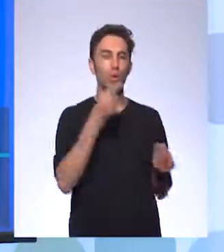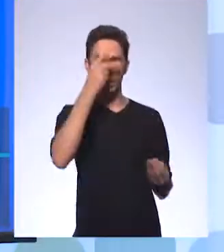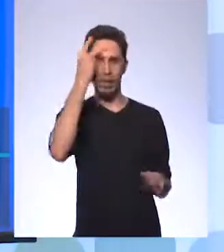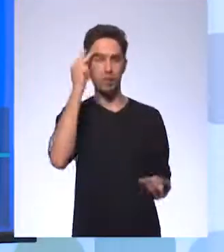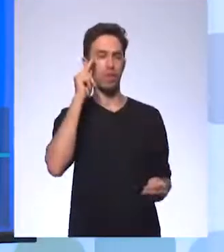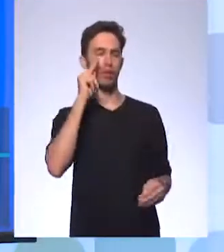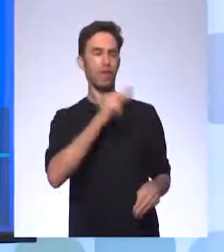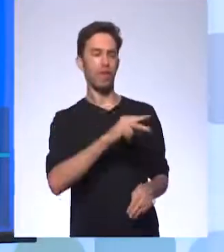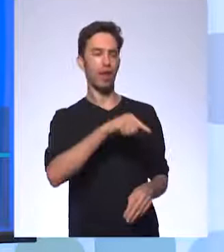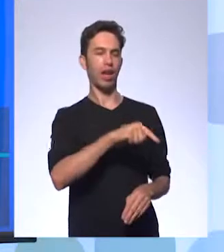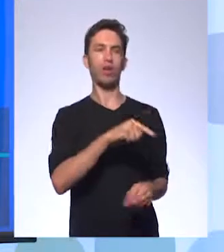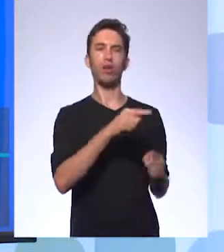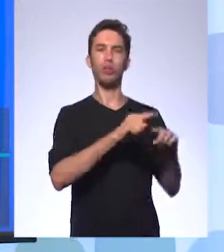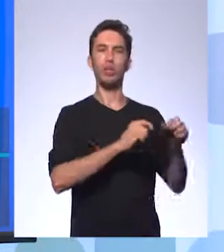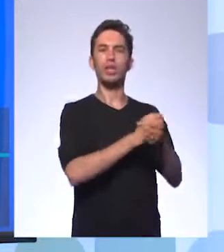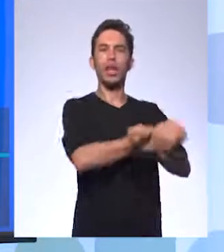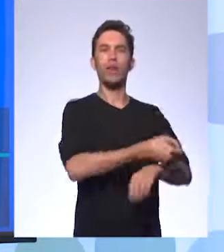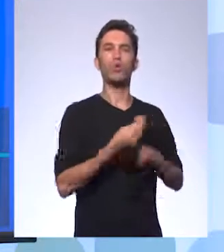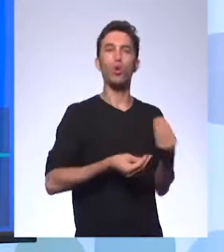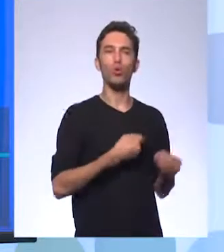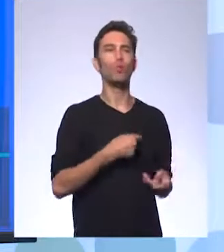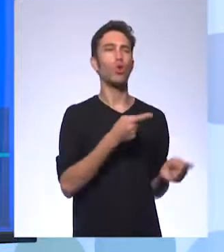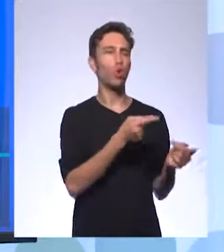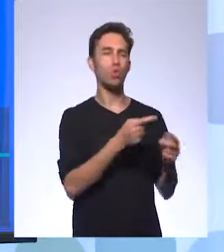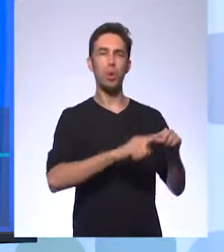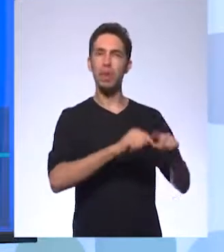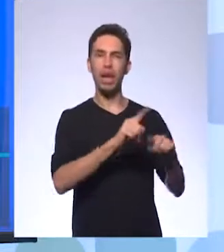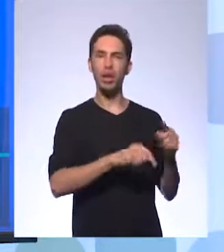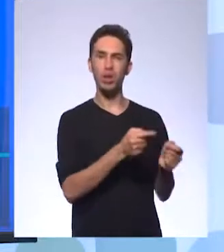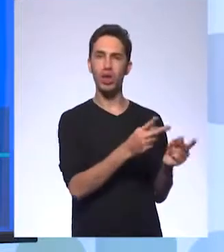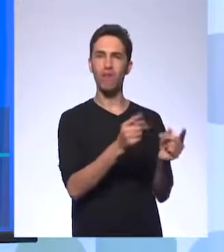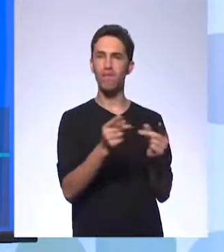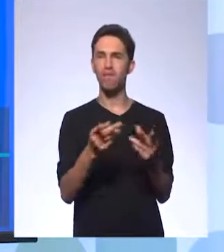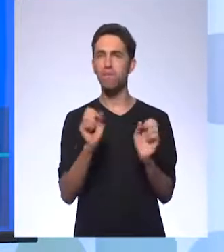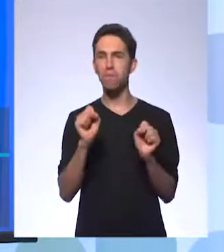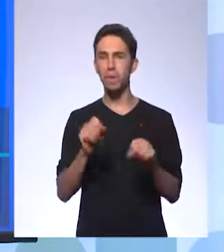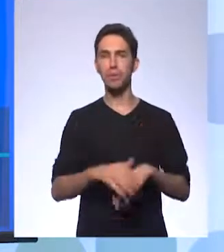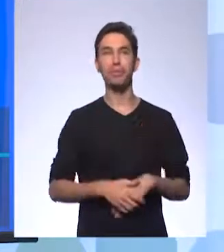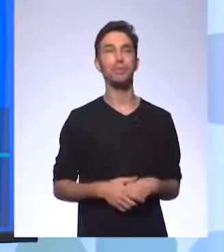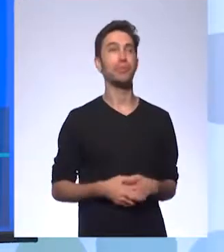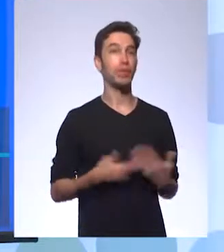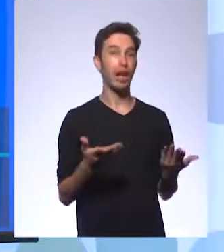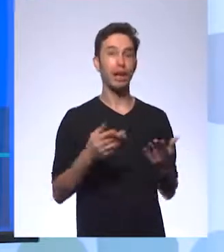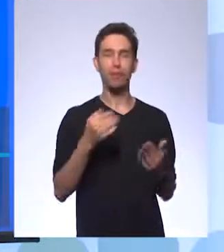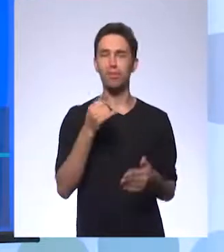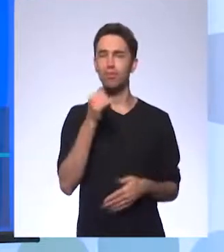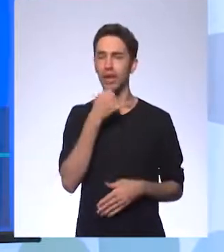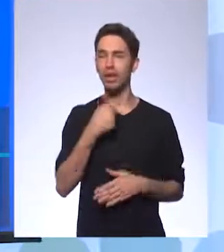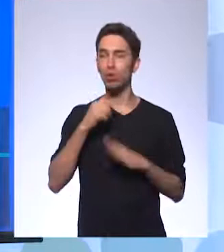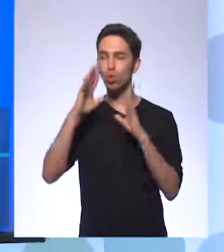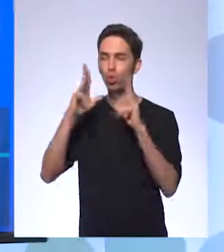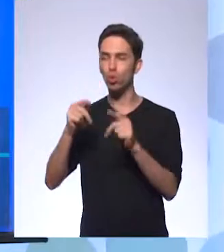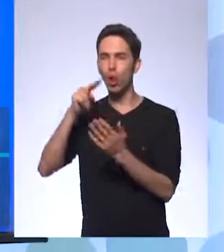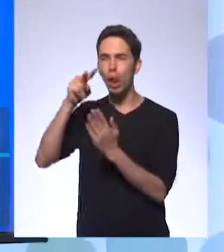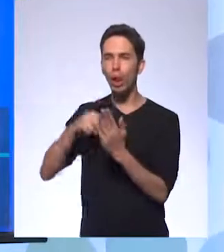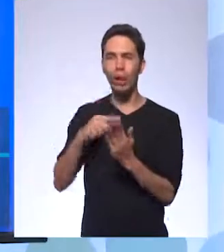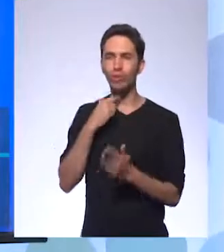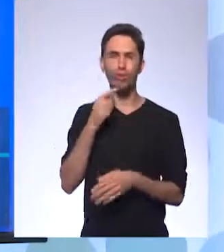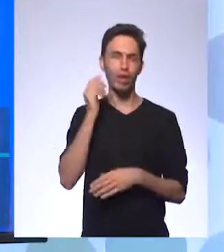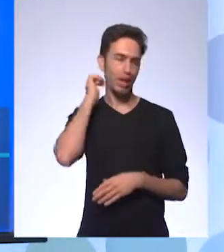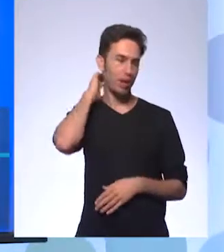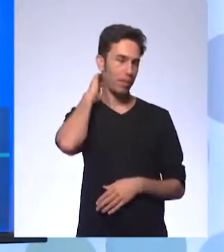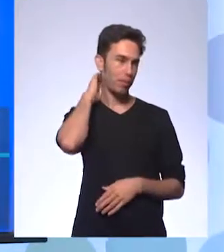pelos seus senhores. Muito interessante, gente, as respostas de vocês. Pena que não dá para a gente ler todas. Daria para escrever um livro